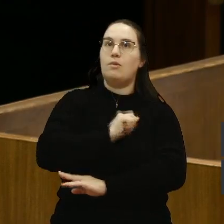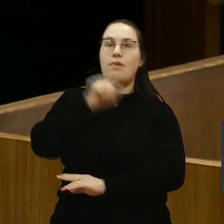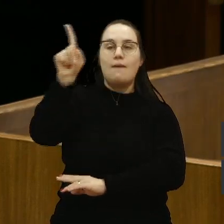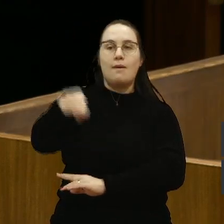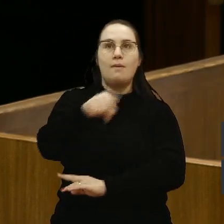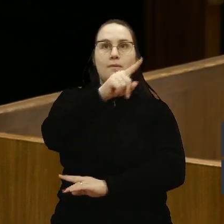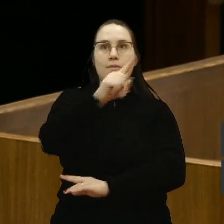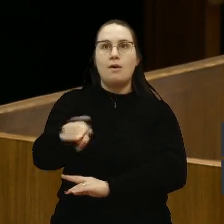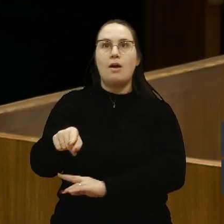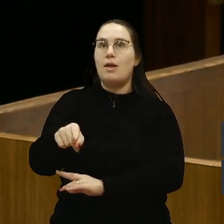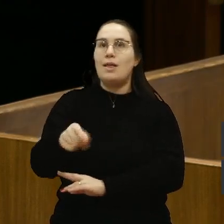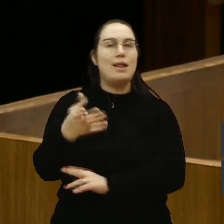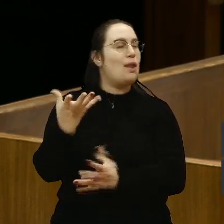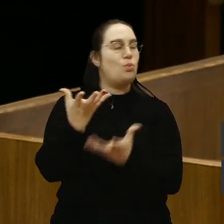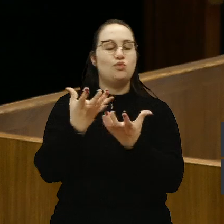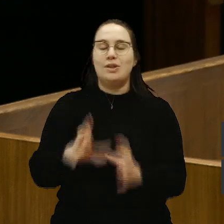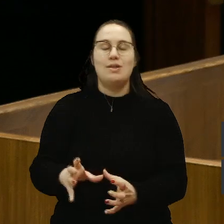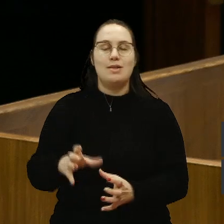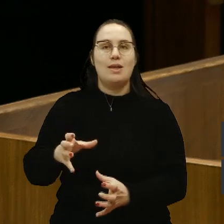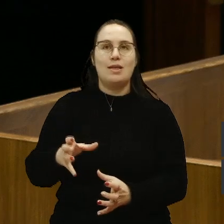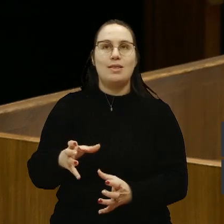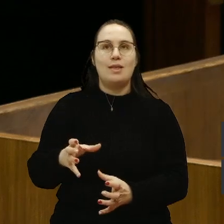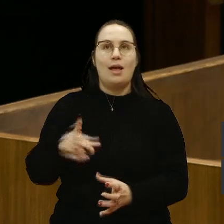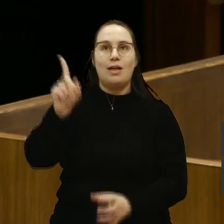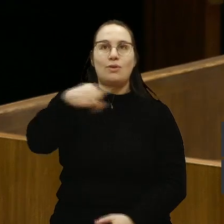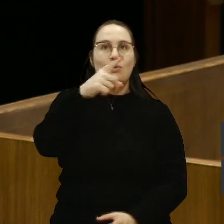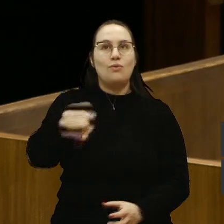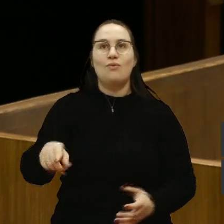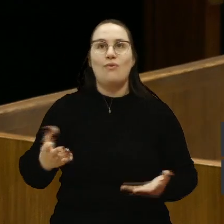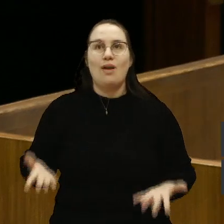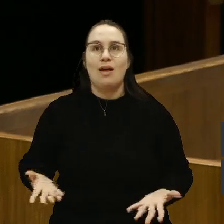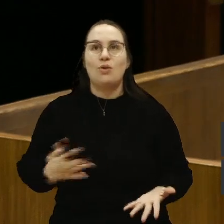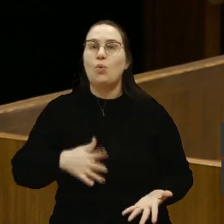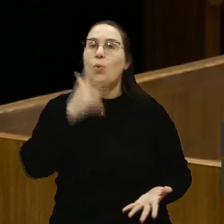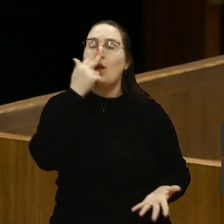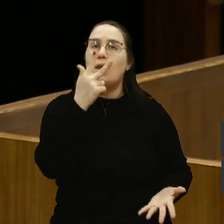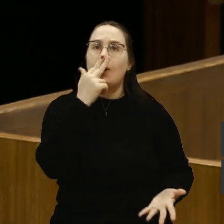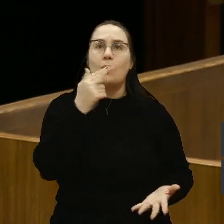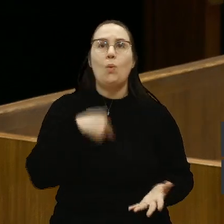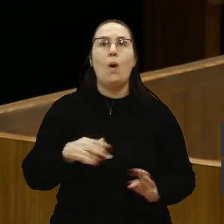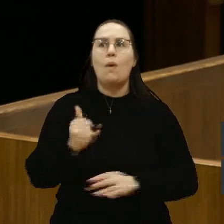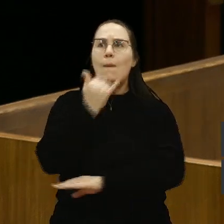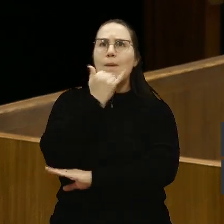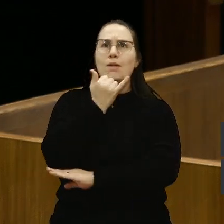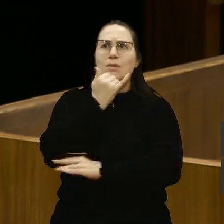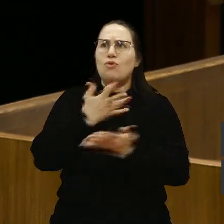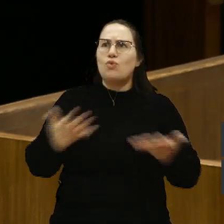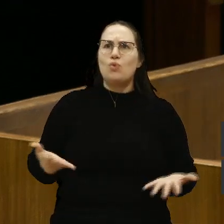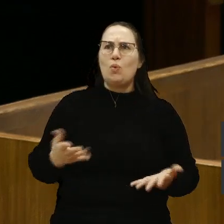veto do Guerra, na época. Com a mesma desculpa,